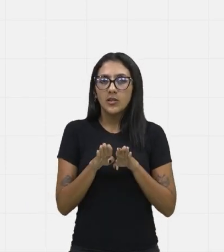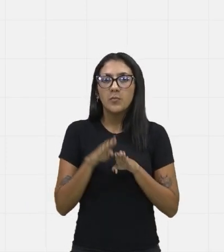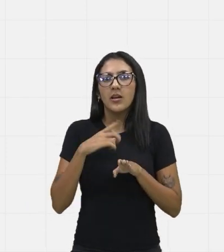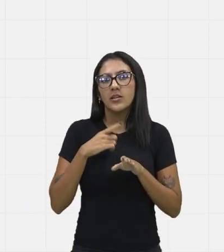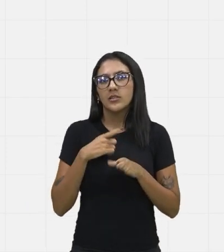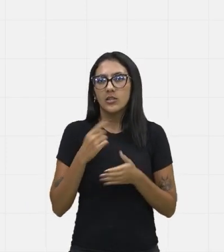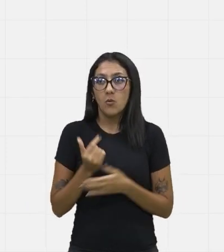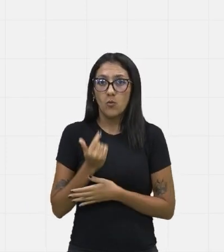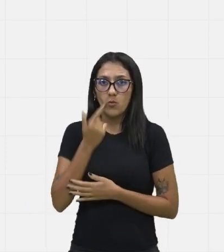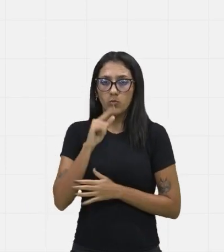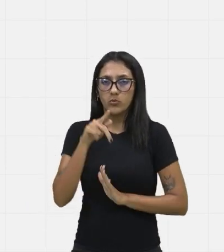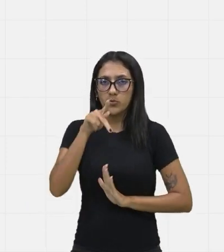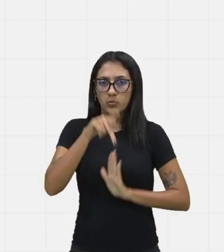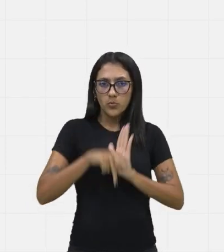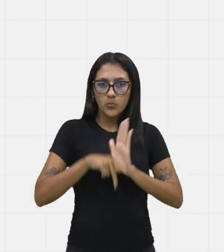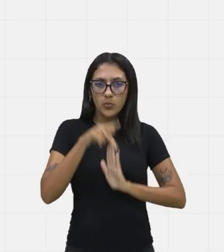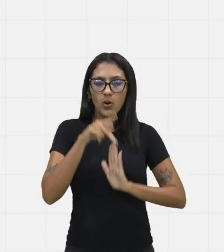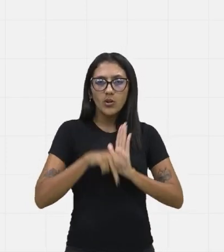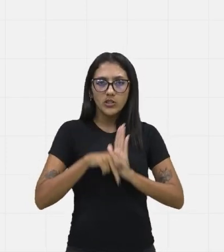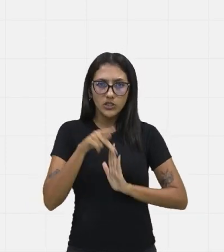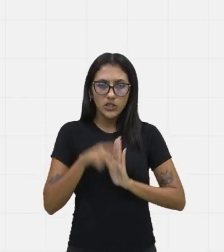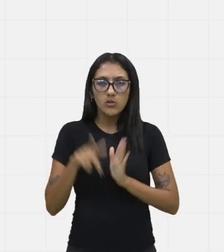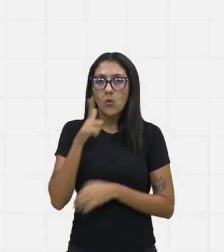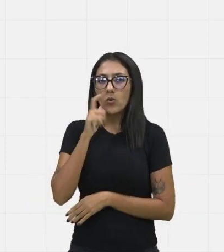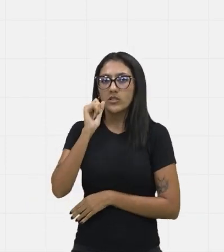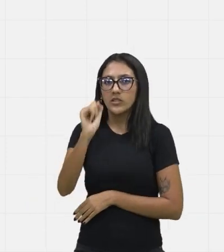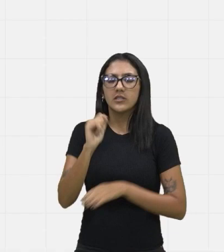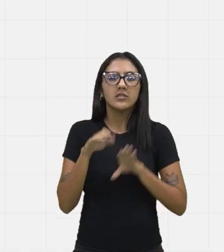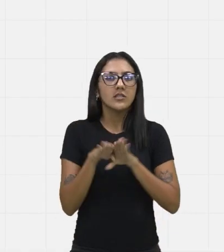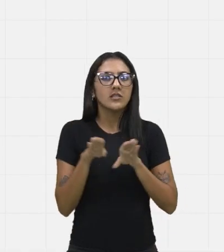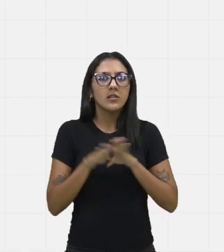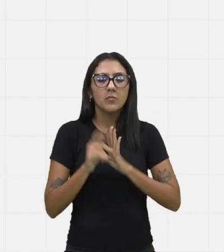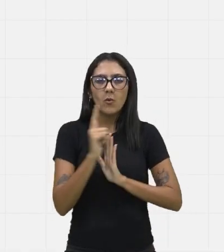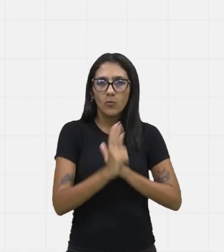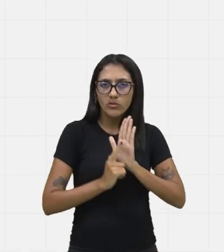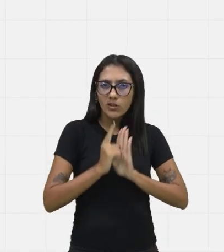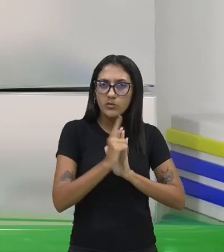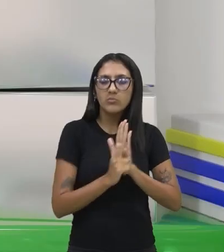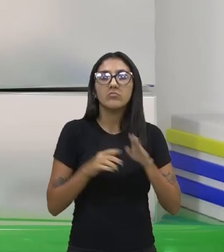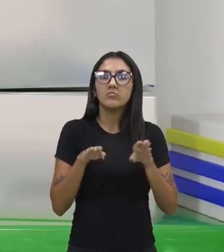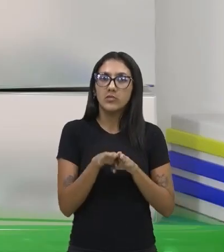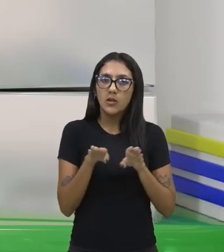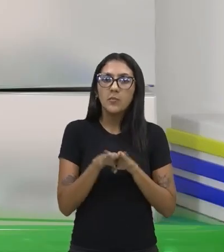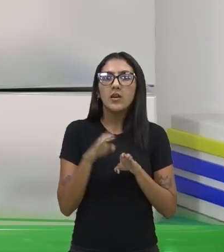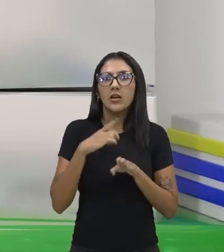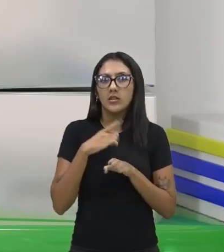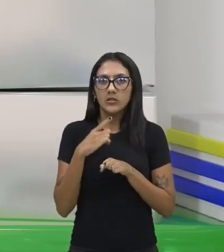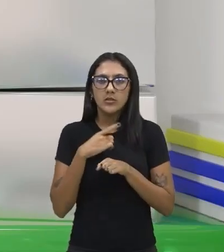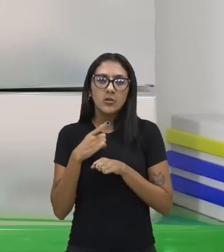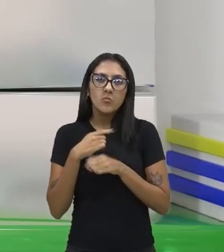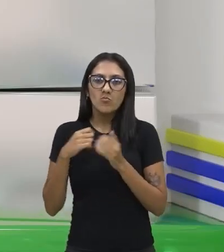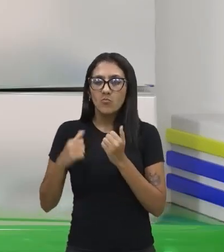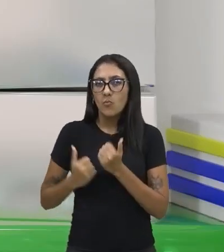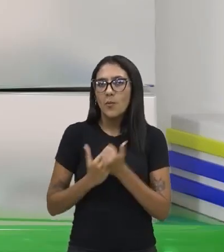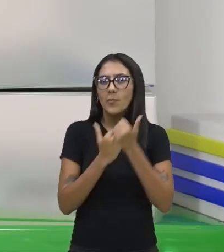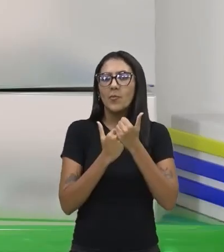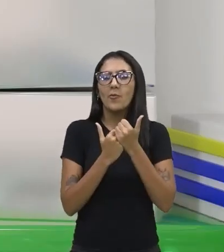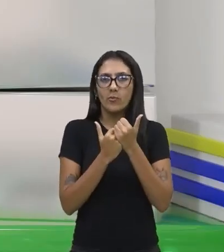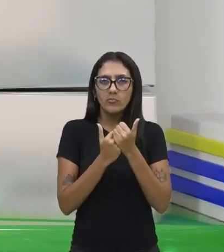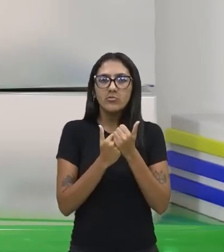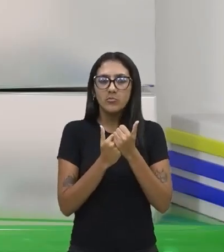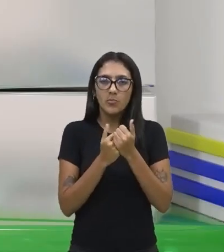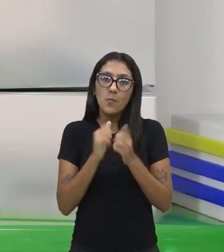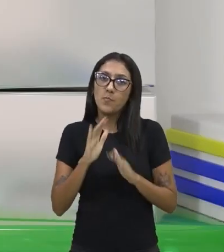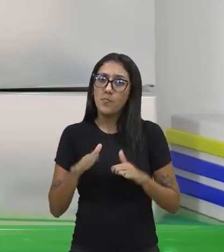de complementação da aprendizagem Conquistar e Contraturno nesse momento da aula, que também é um reforço para a aprendizagem do nosso estudante.